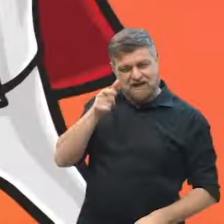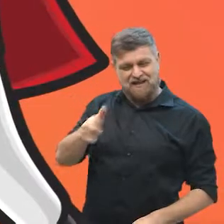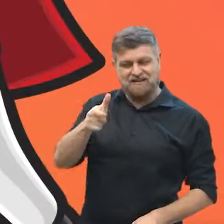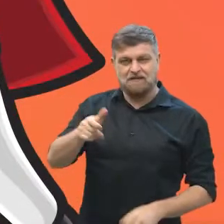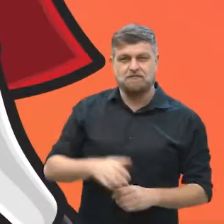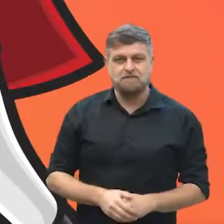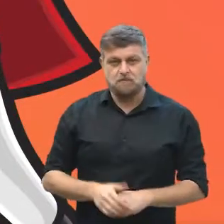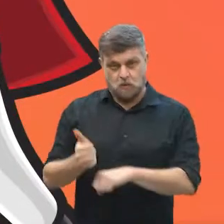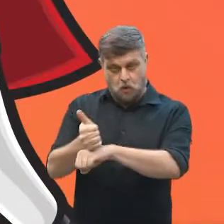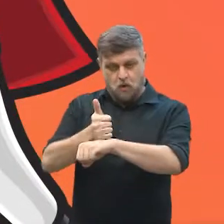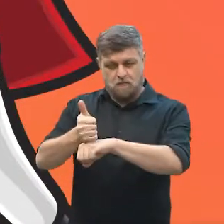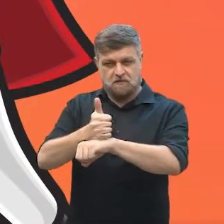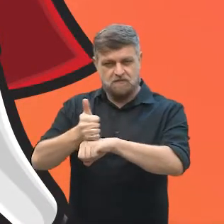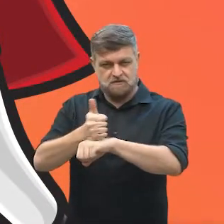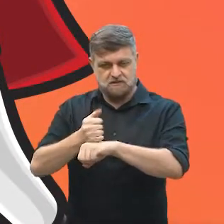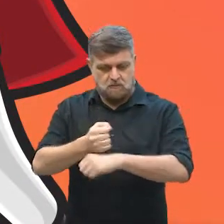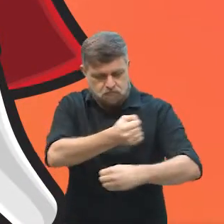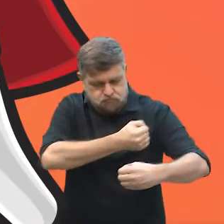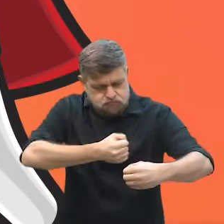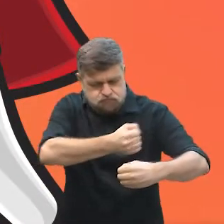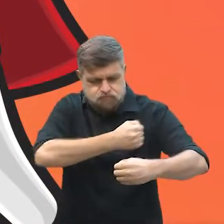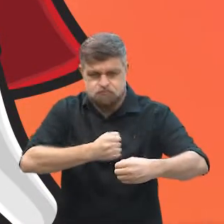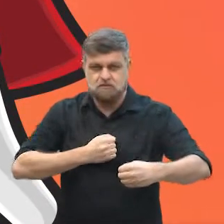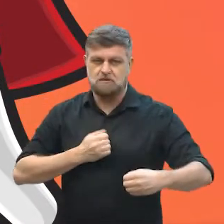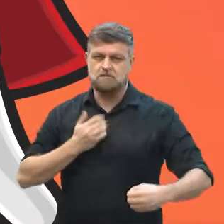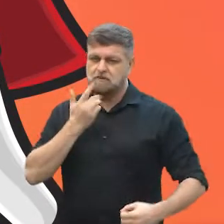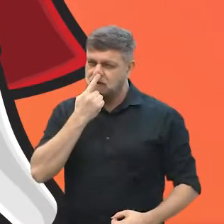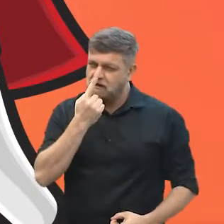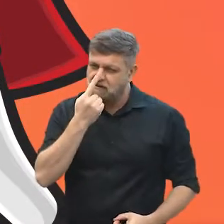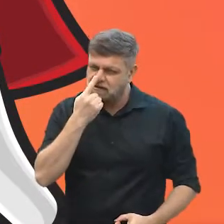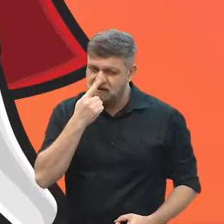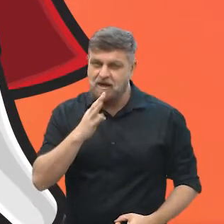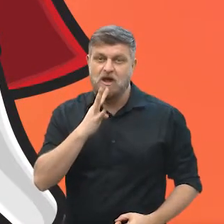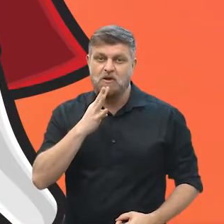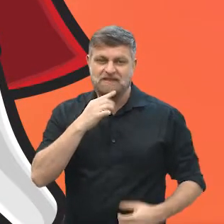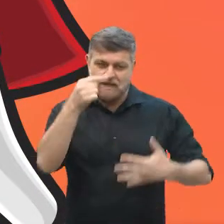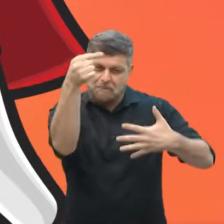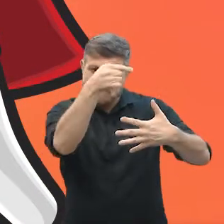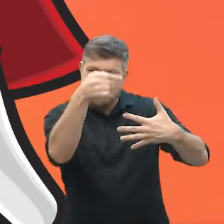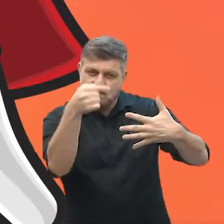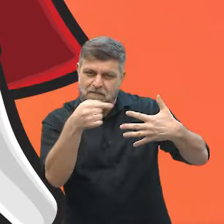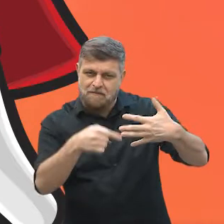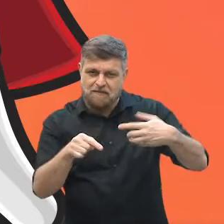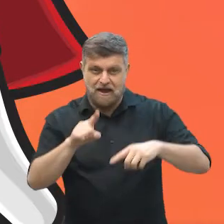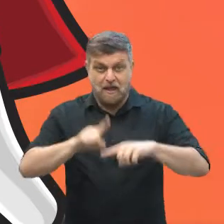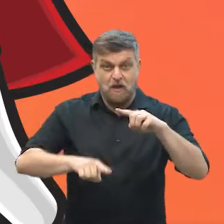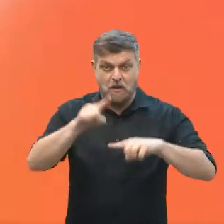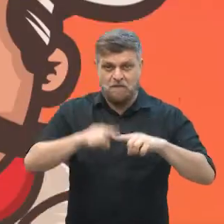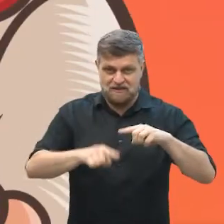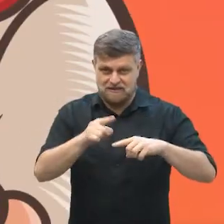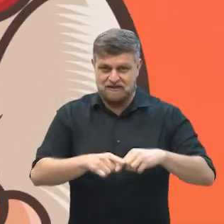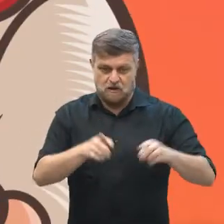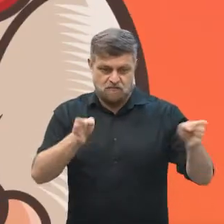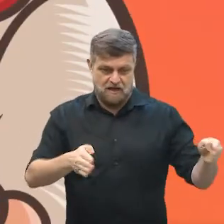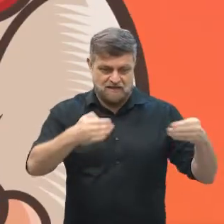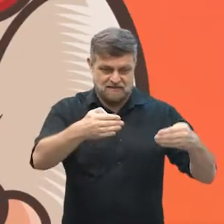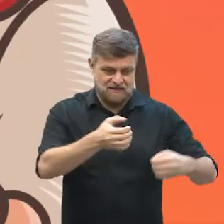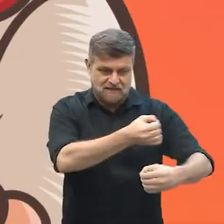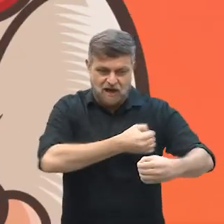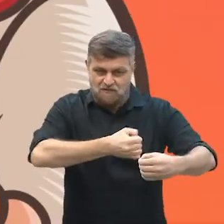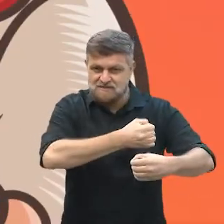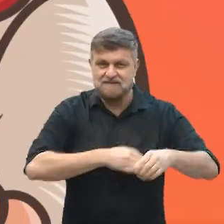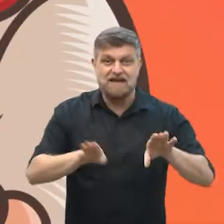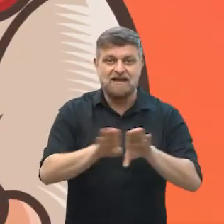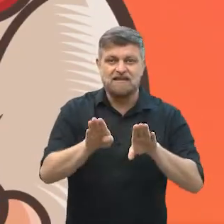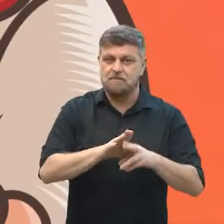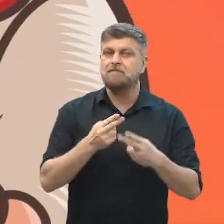Um pizzaiolo deve gostar de cozinhar. Além de conhecer bem os ingredientes e instrumentos de uma cozinha, o pizzaiolo deve também